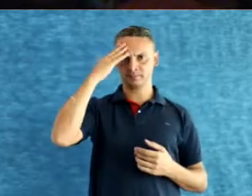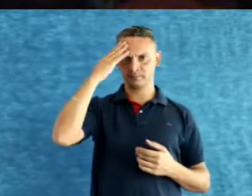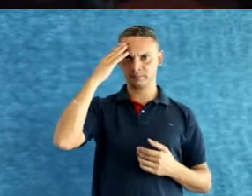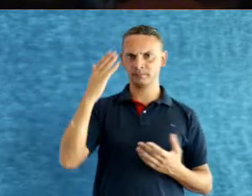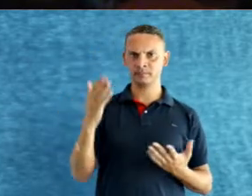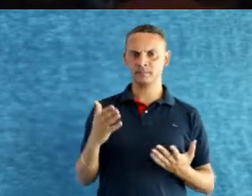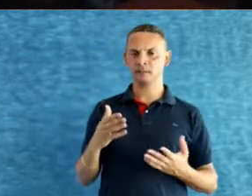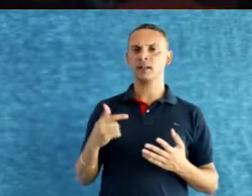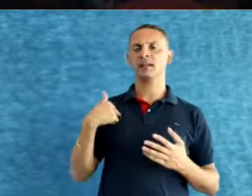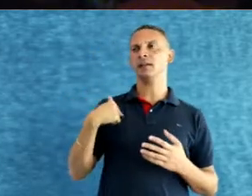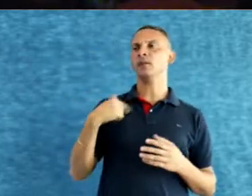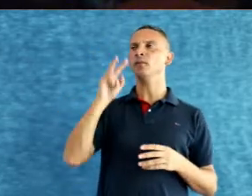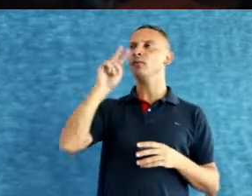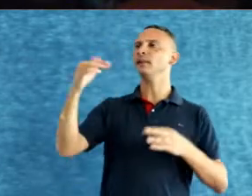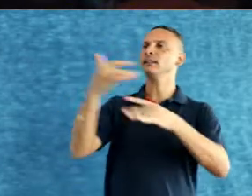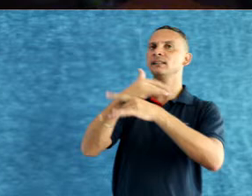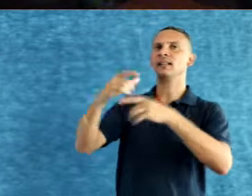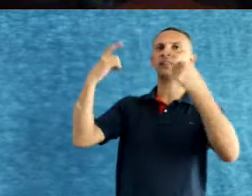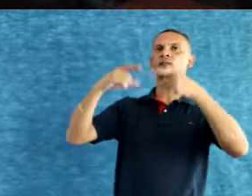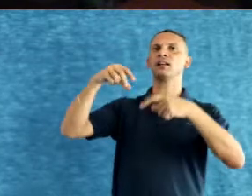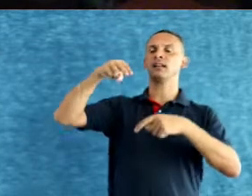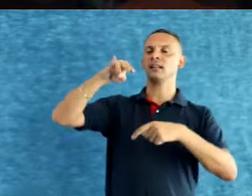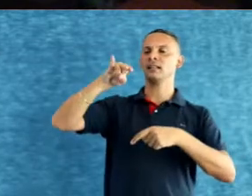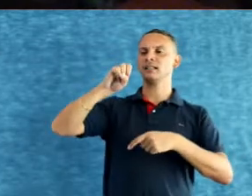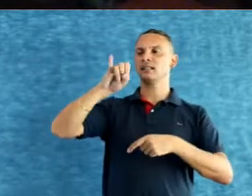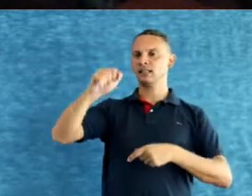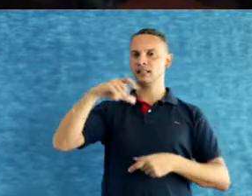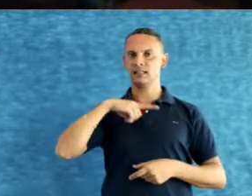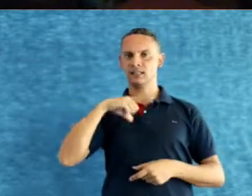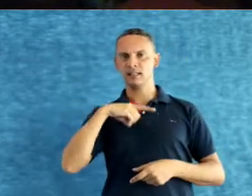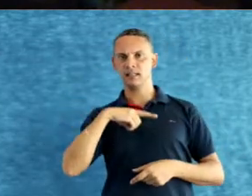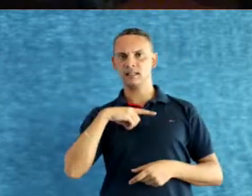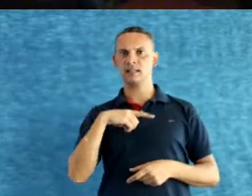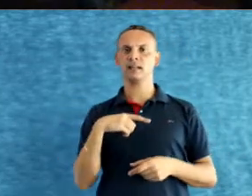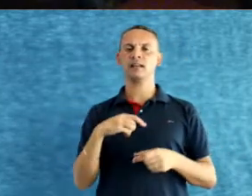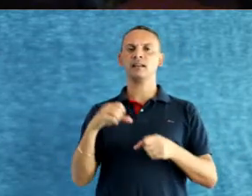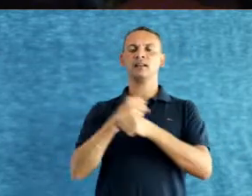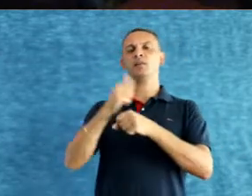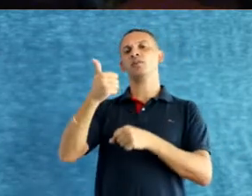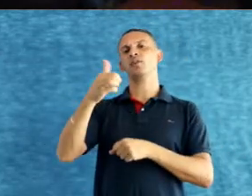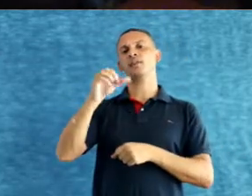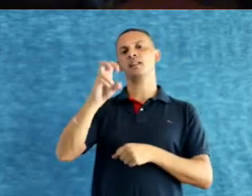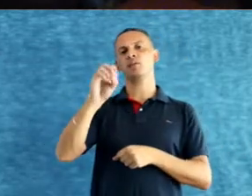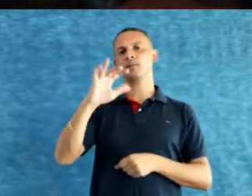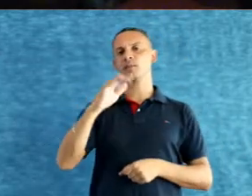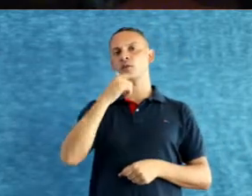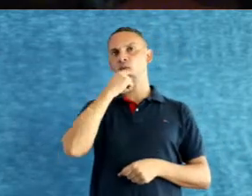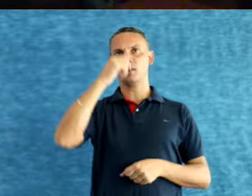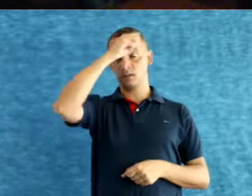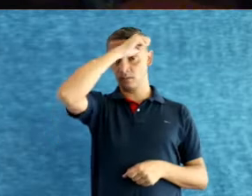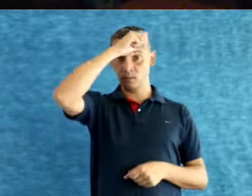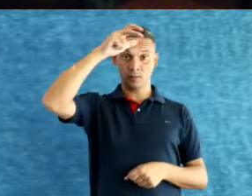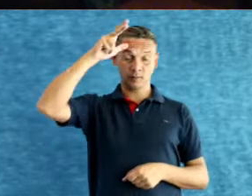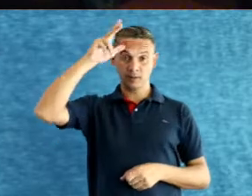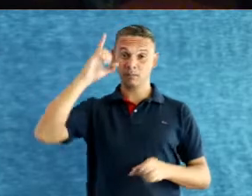brasileira, está lá, nos arquivos nacionais de França. Estão lá os passaportes dela. Percebe? Aqui é mais